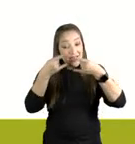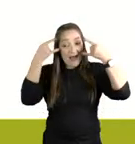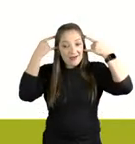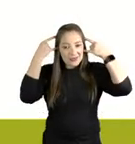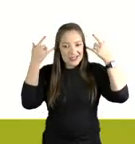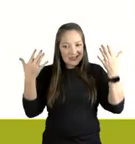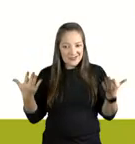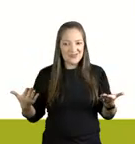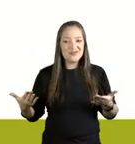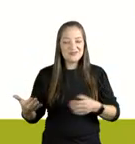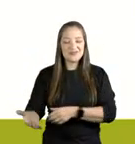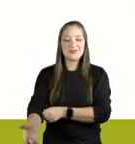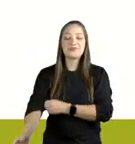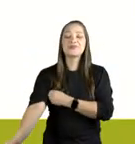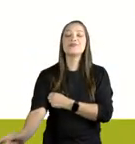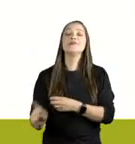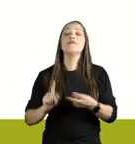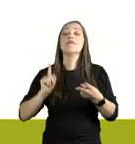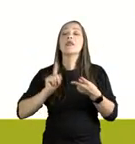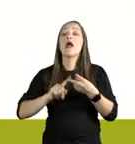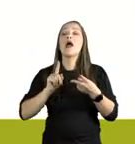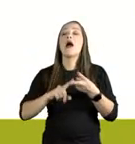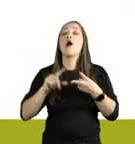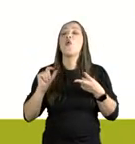parte. Qual que é a próxima parte?